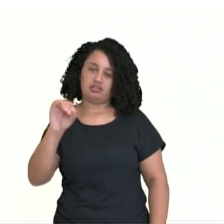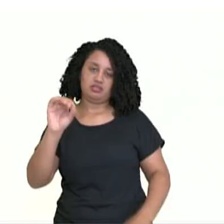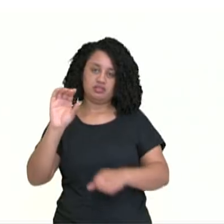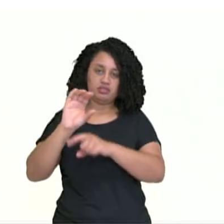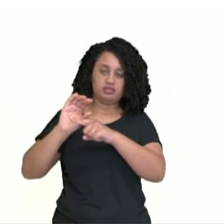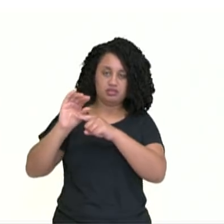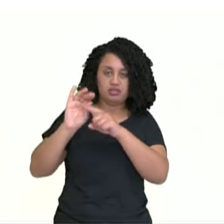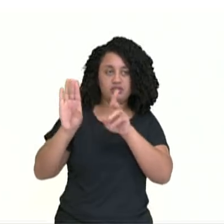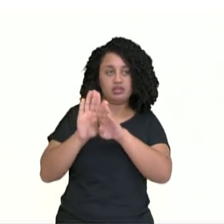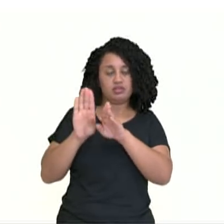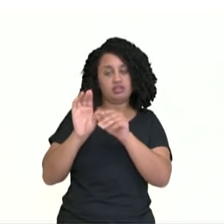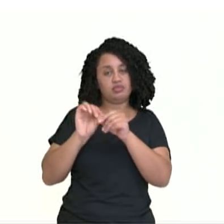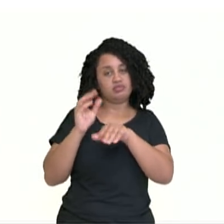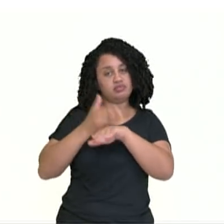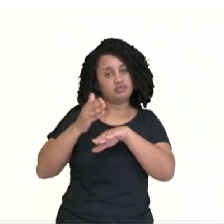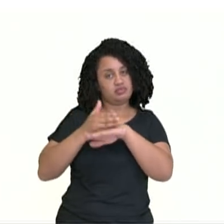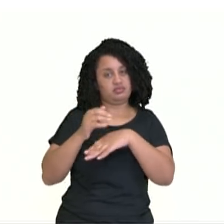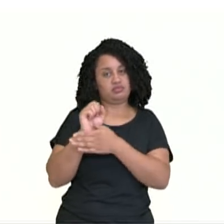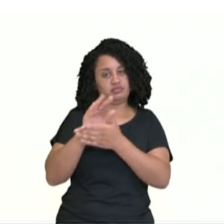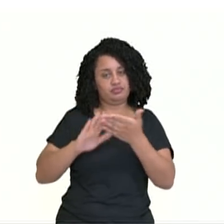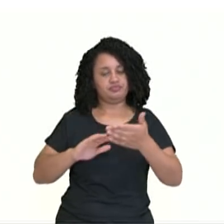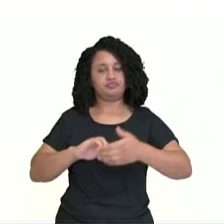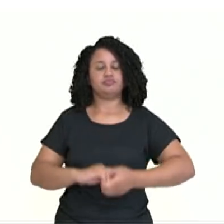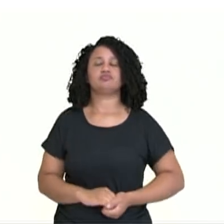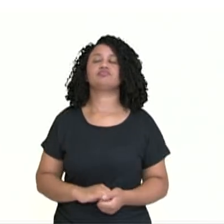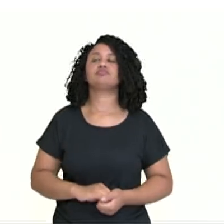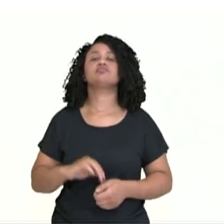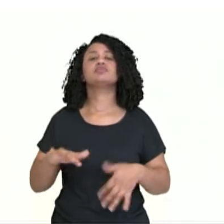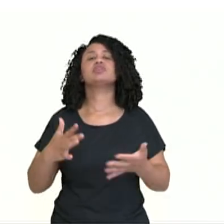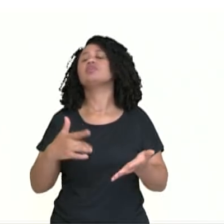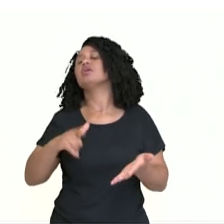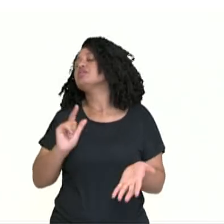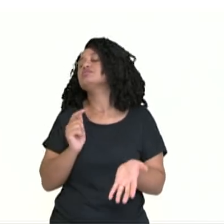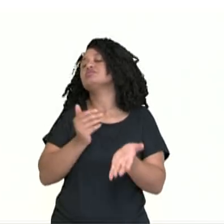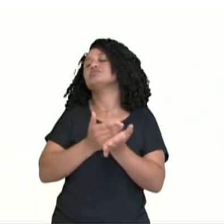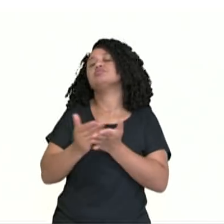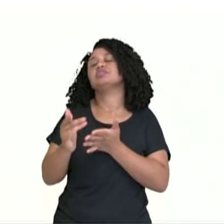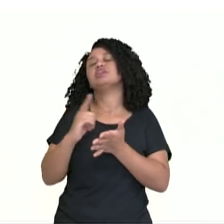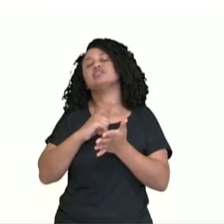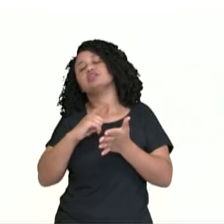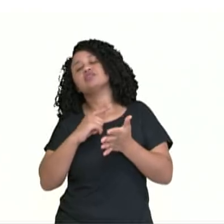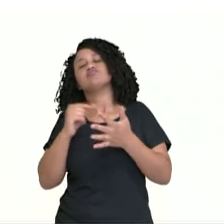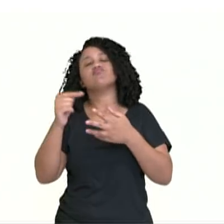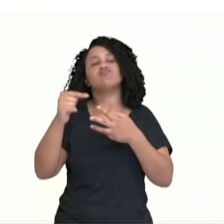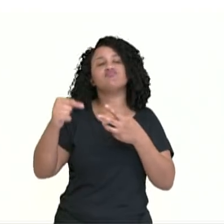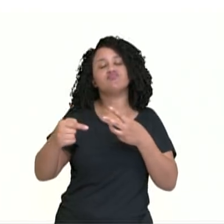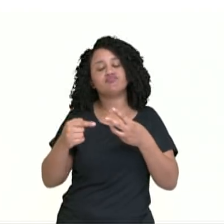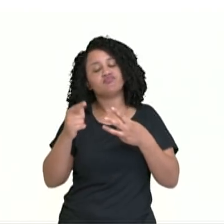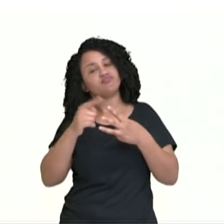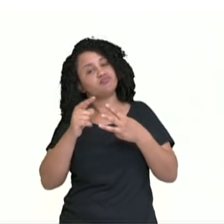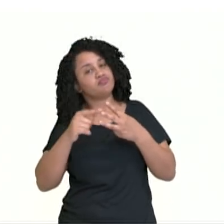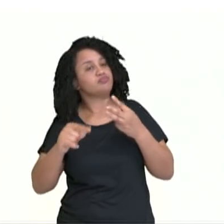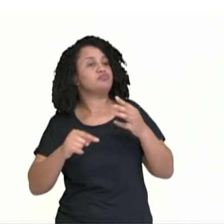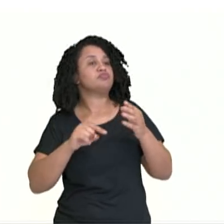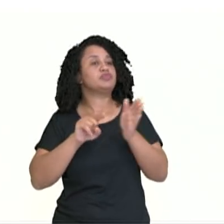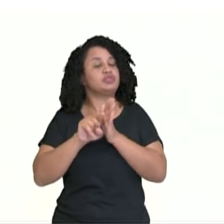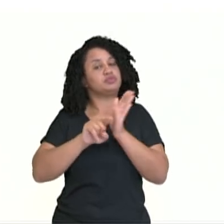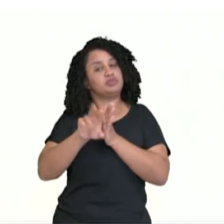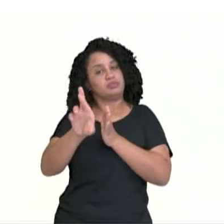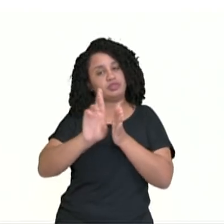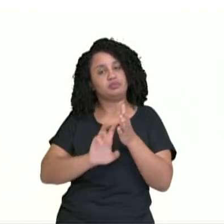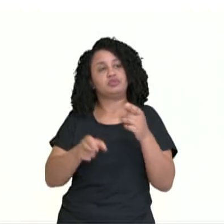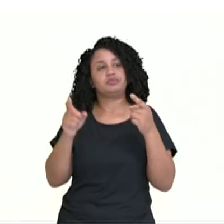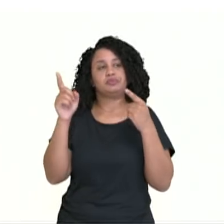vejam, antes da gente iniciar propriamente dita a aula, nós temos alguns questionamentos para responder ao longo dessa aula. Quais